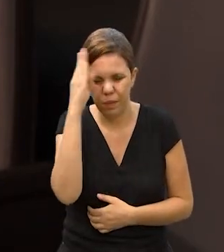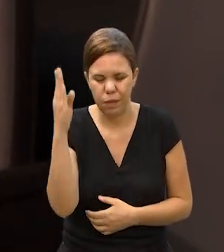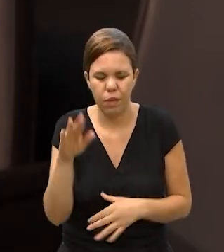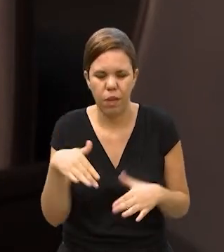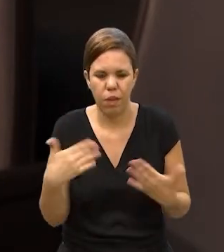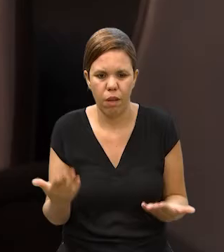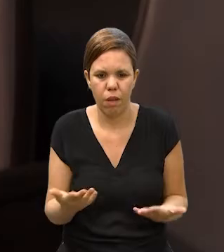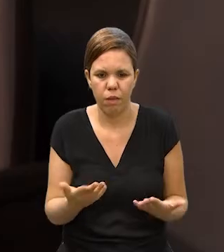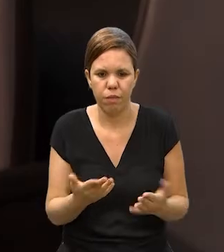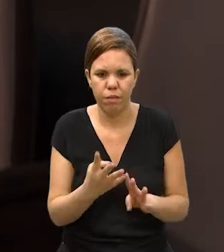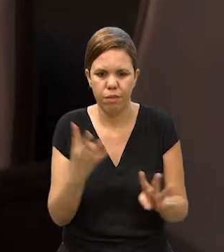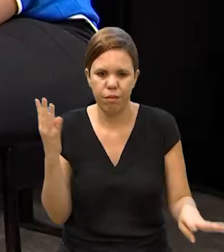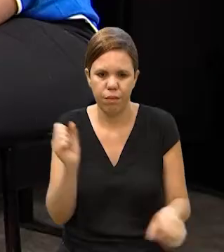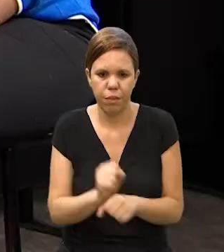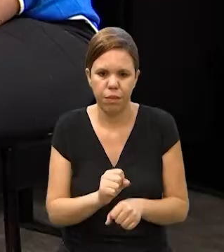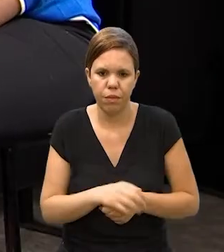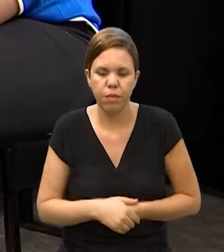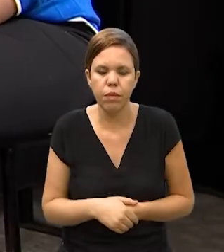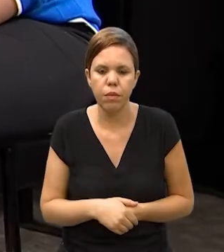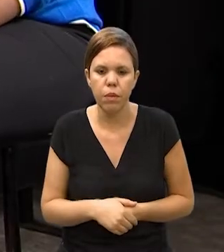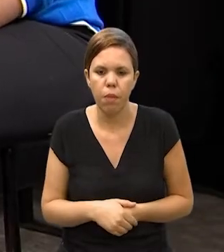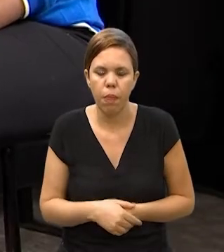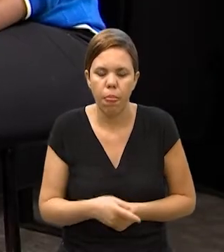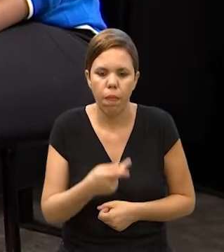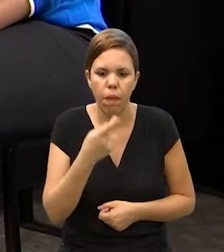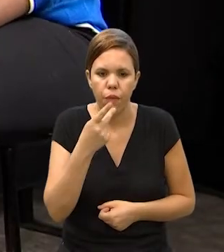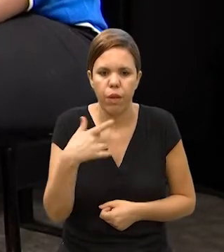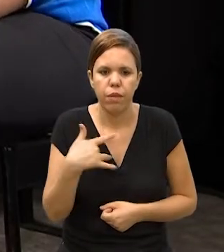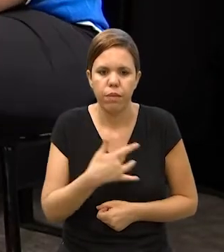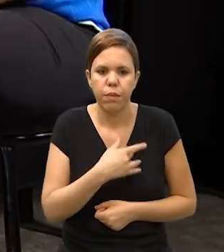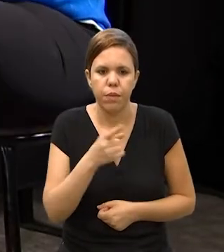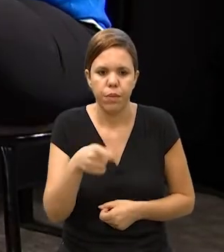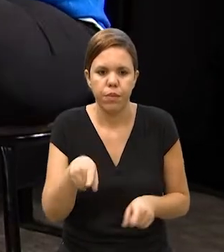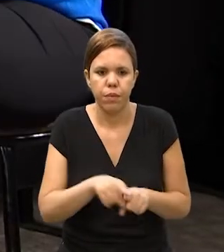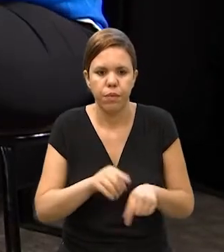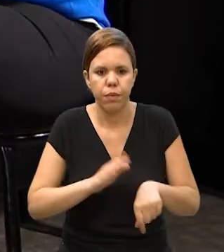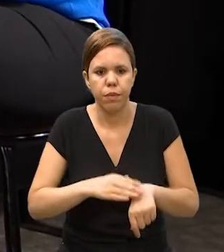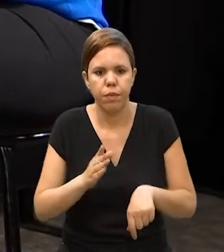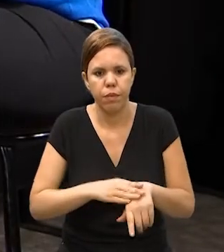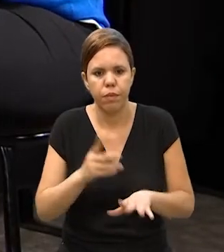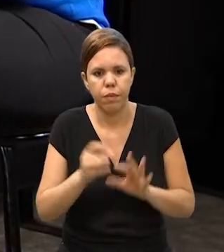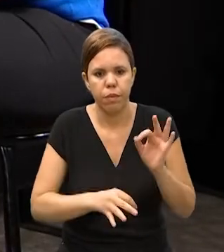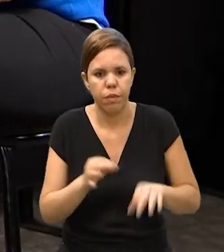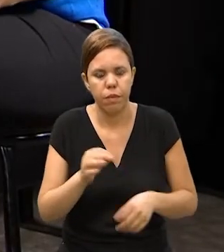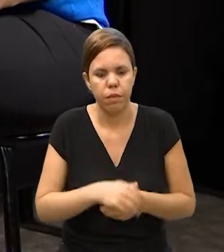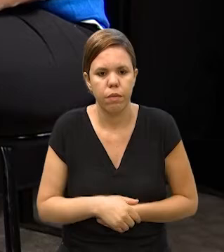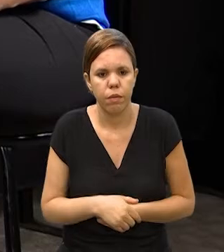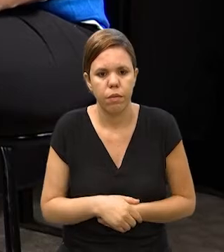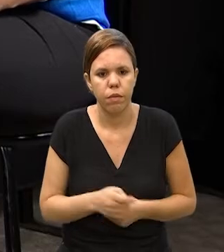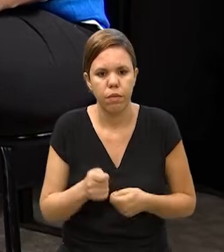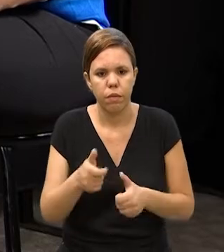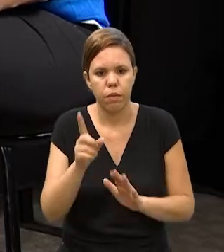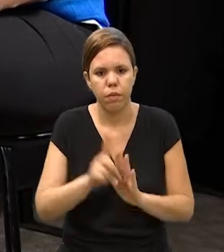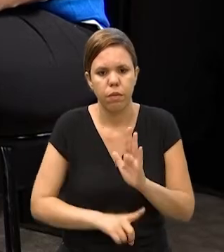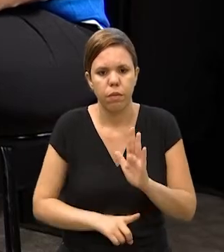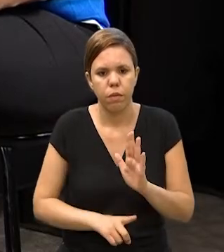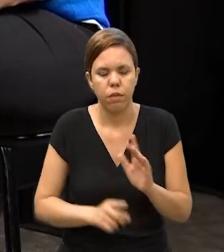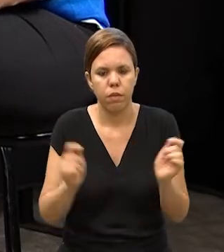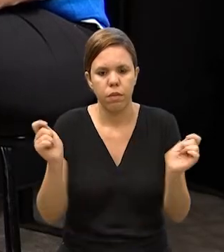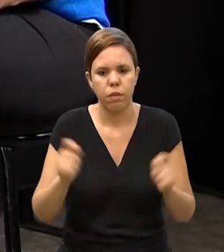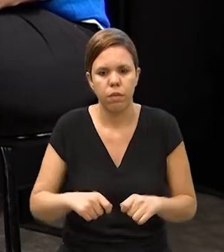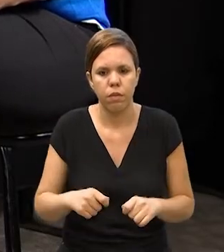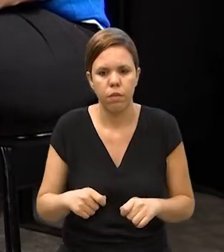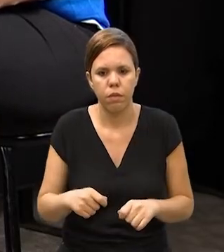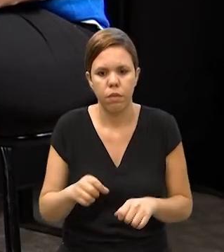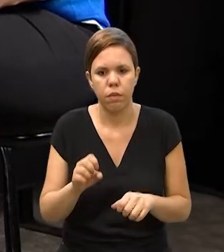quando estão na fila de espera. Falando ainda em saúde, o senhor também é autor de outro projeto que daria o direito, né, a possibilidade